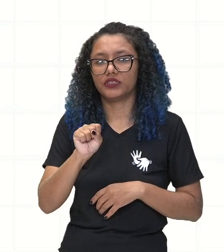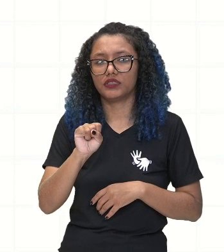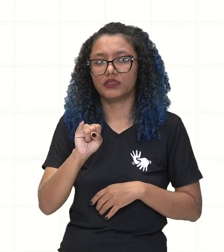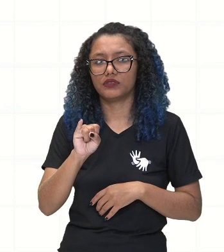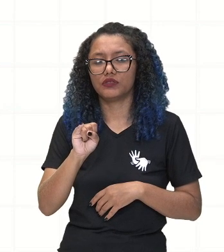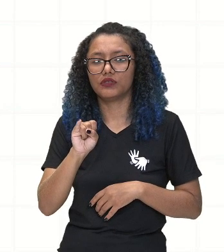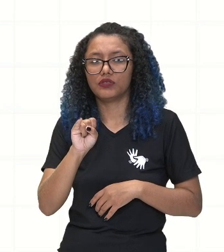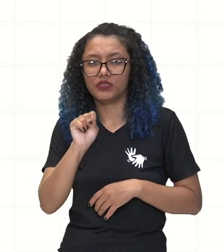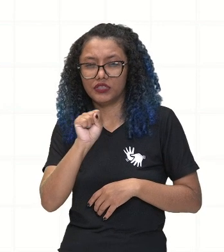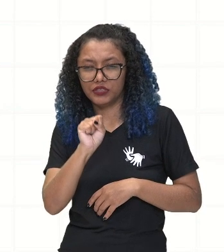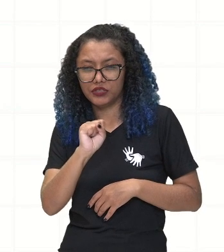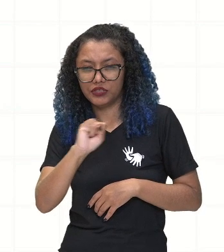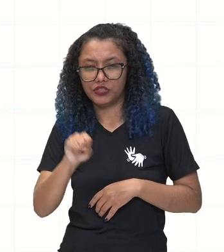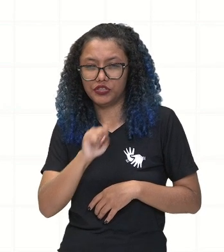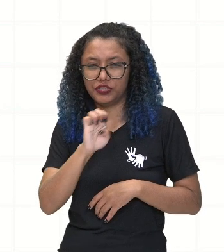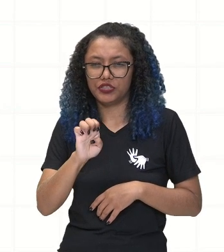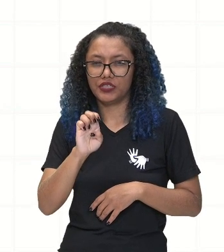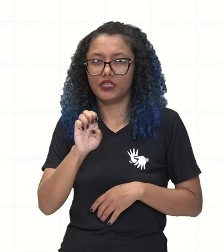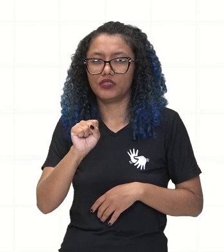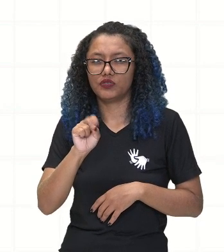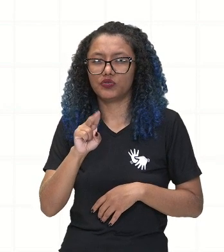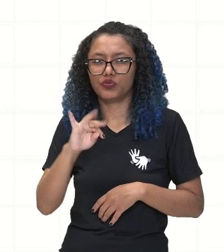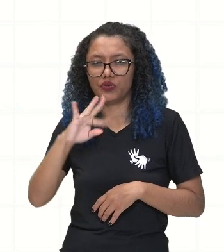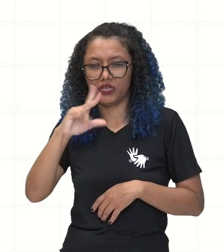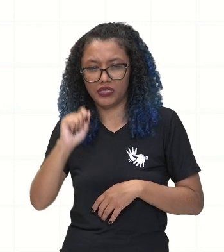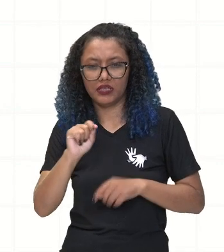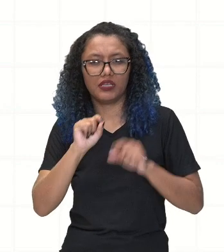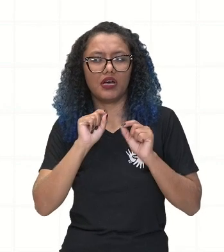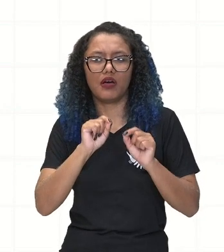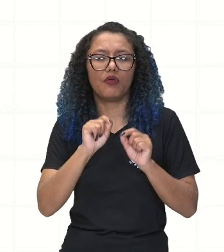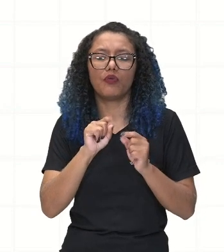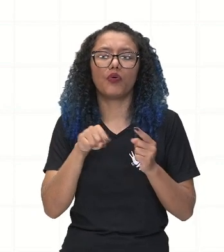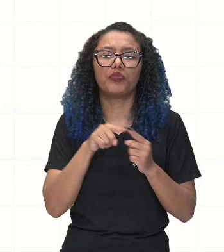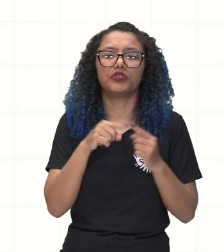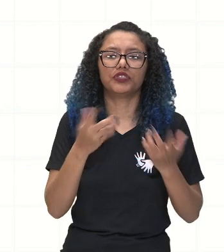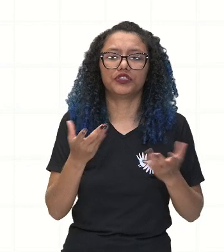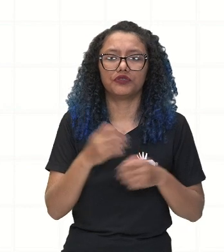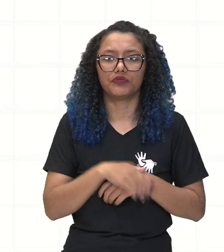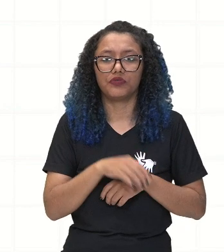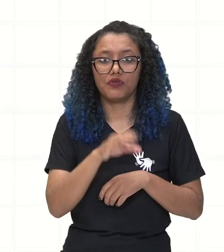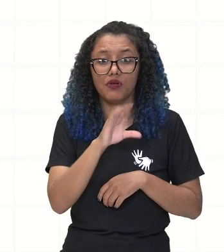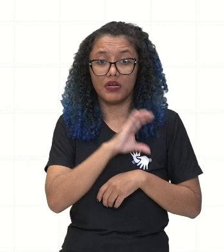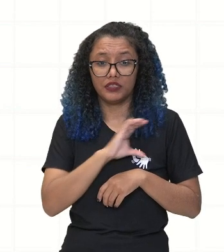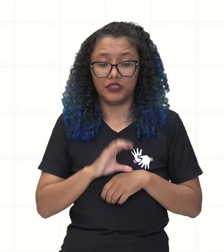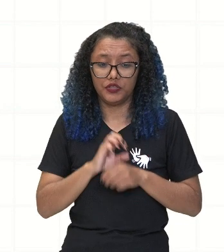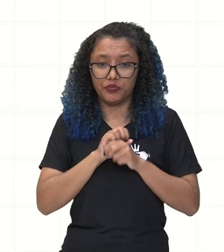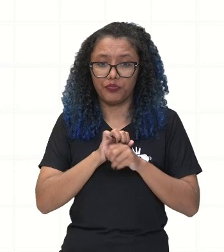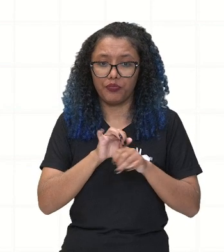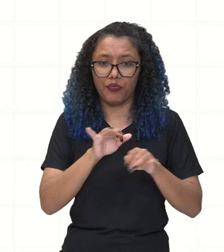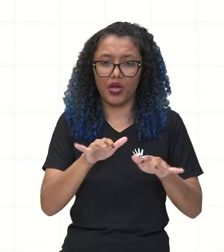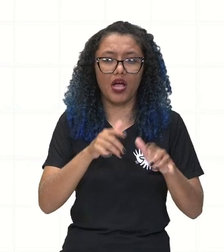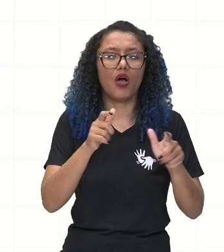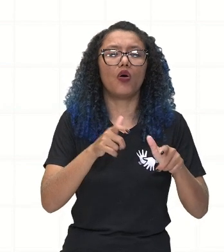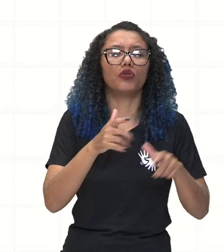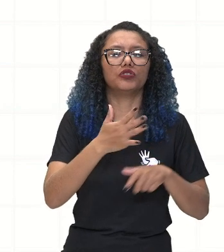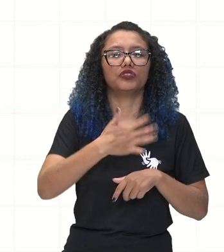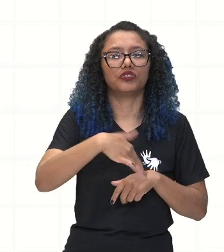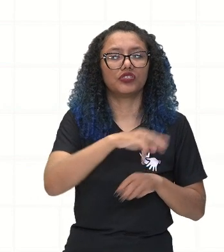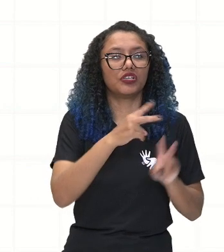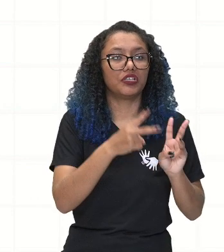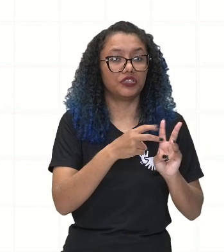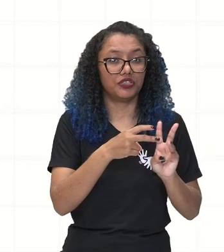o cristianismo por meio da catequização dos nativos americanos. Então, essas são